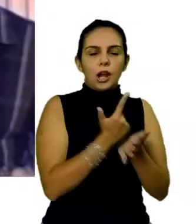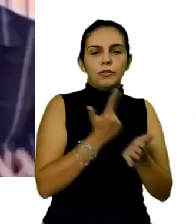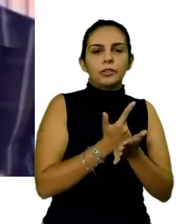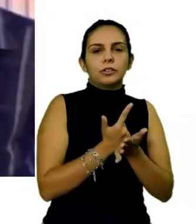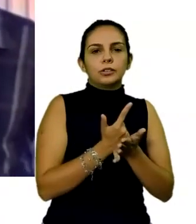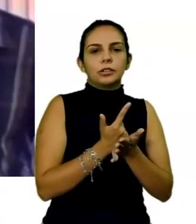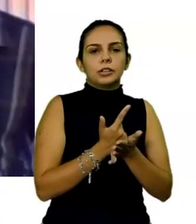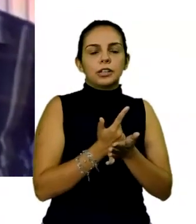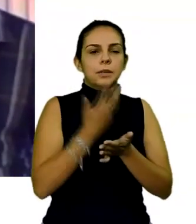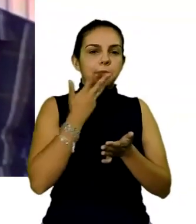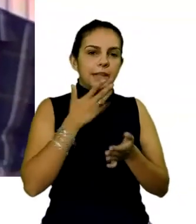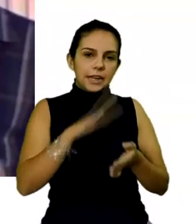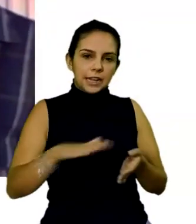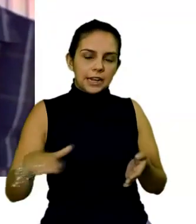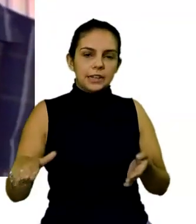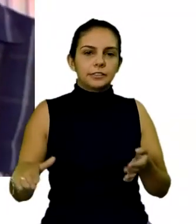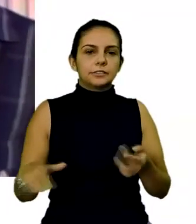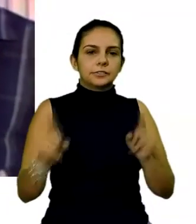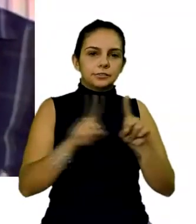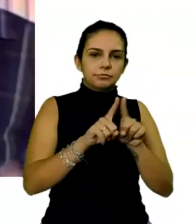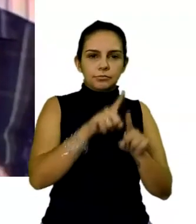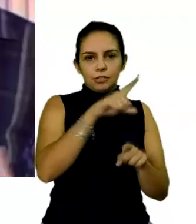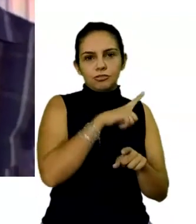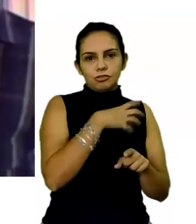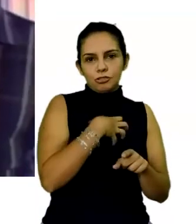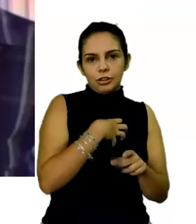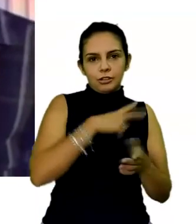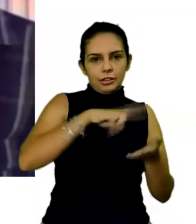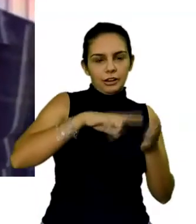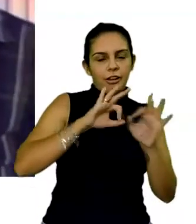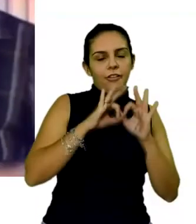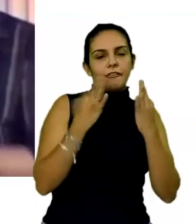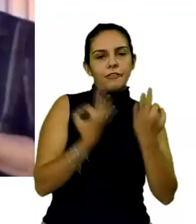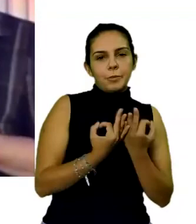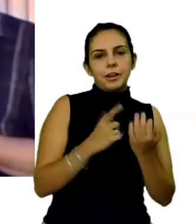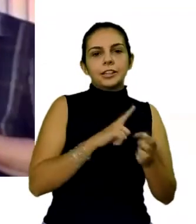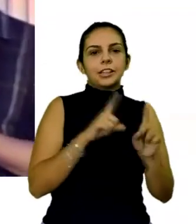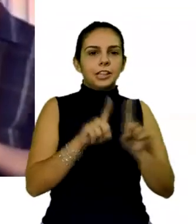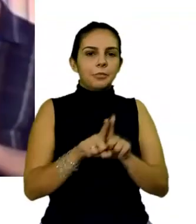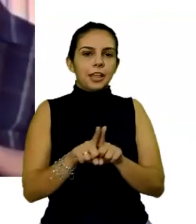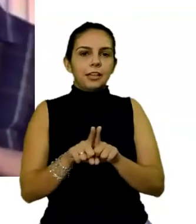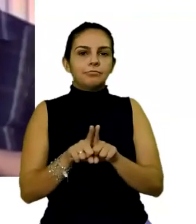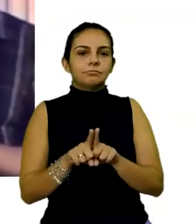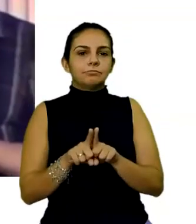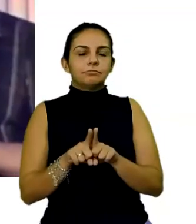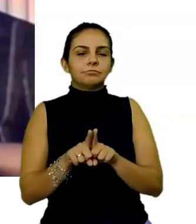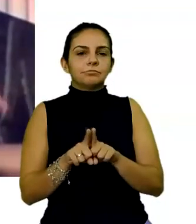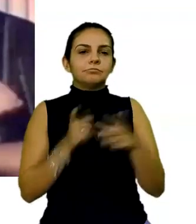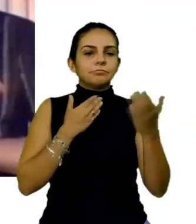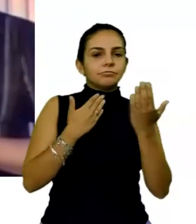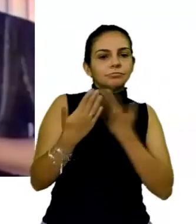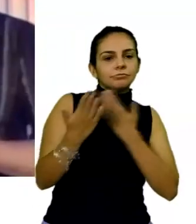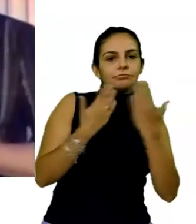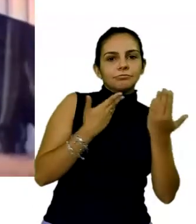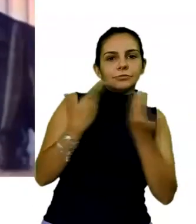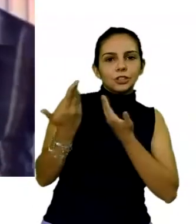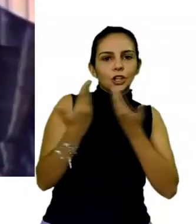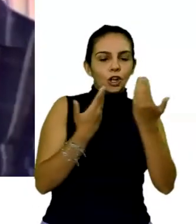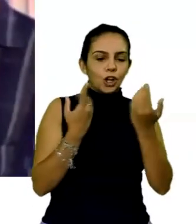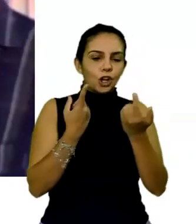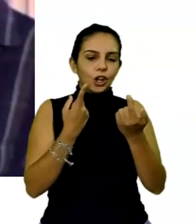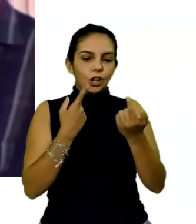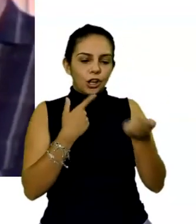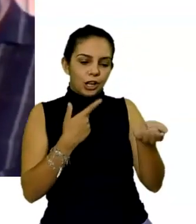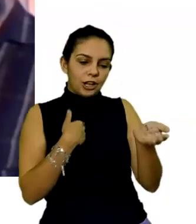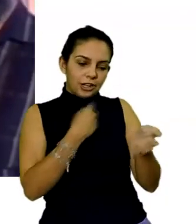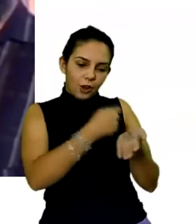livro feito para crianças, tem esse aspecto de leitura em família, tem também um aspecto interativo, para as crianças poderem desenhar e